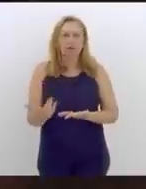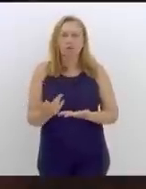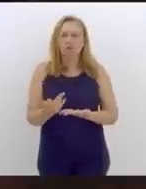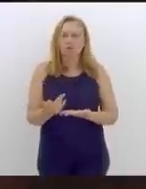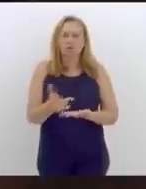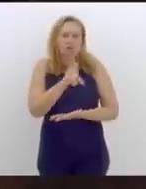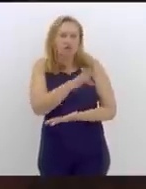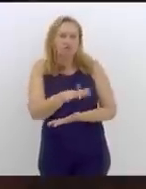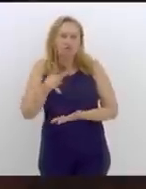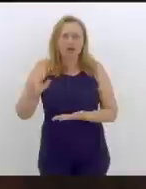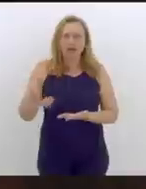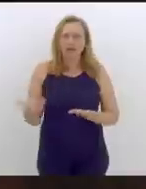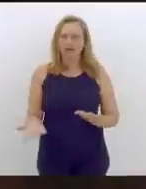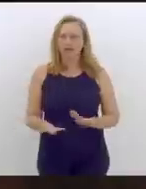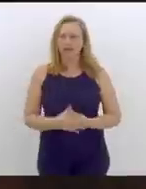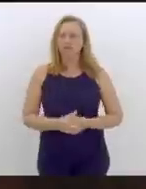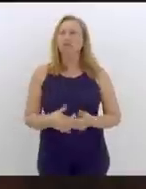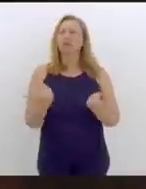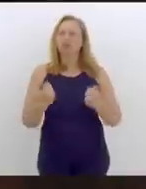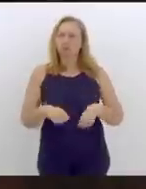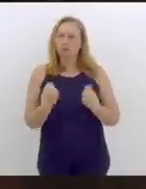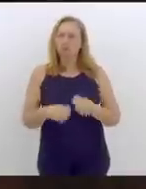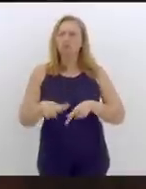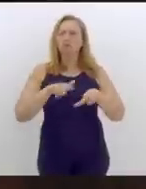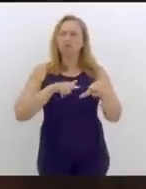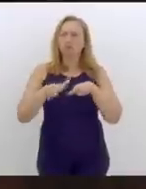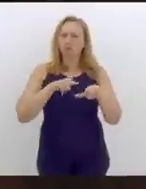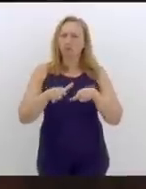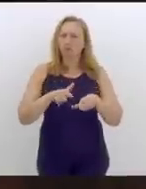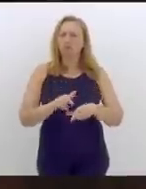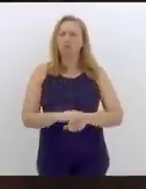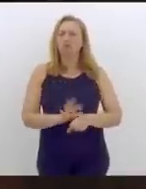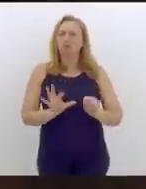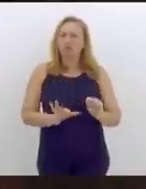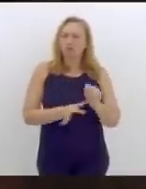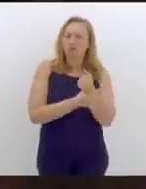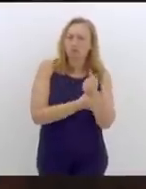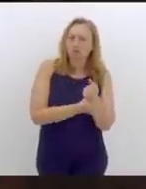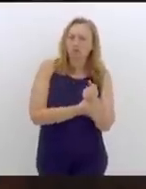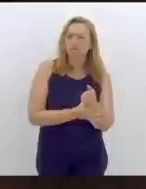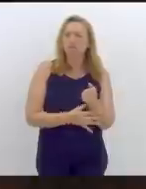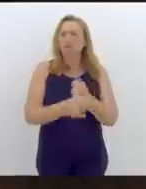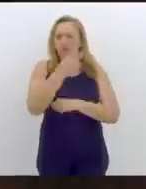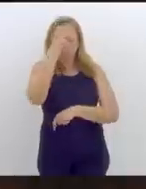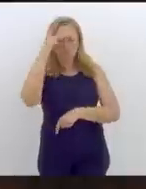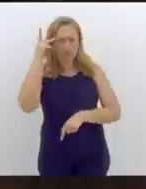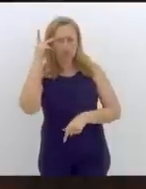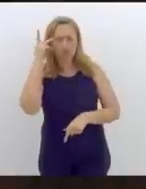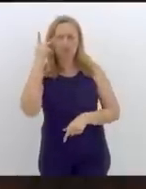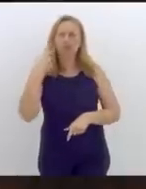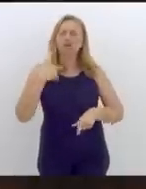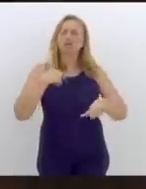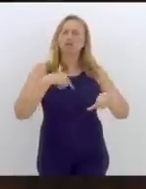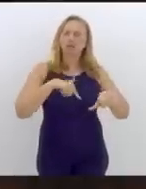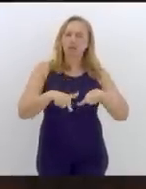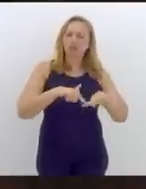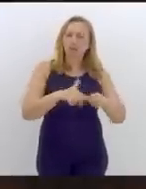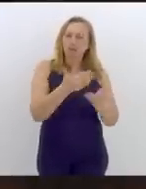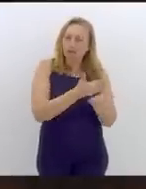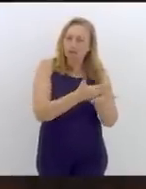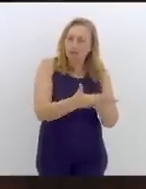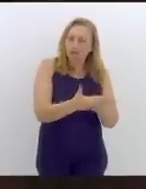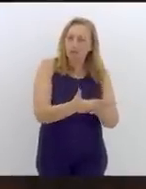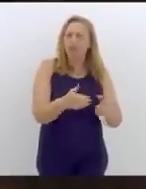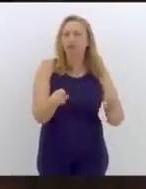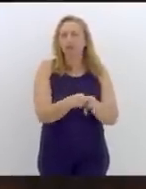diferença Nós precisamos trabalhar garantindo os direitos do ativo veterano e dos pensionistas